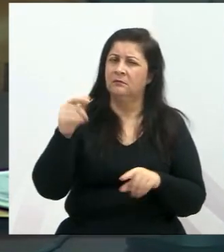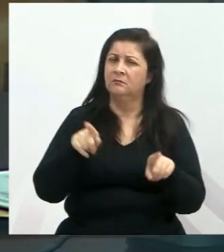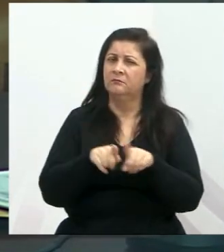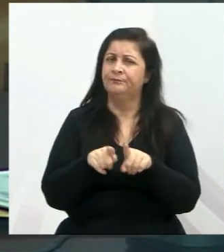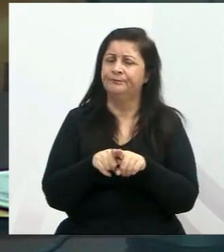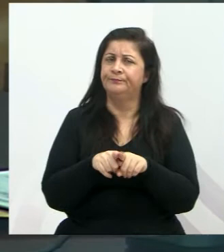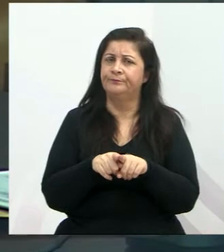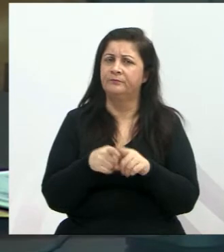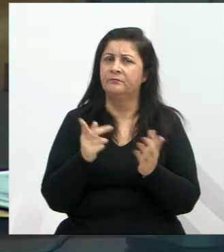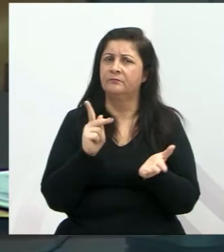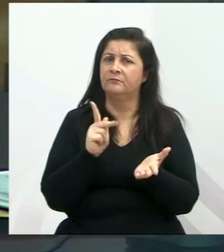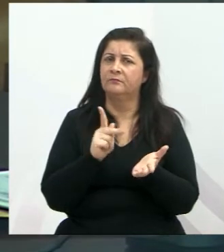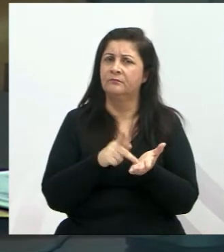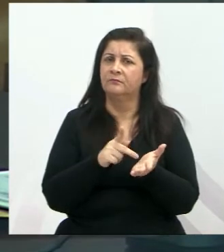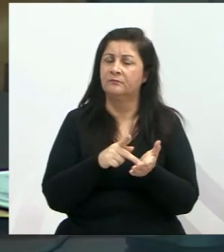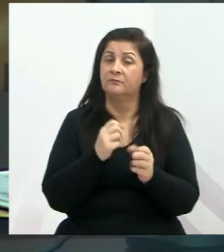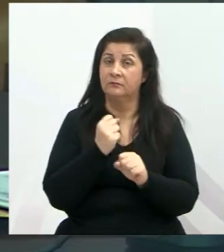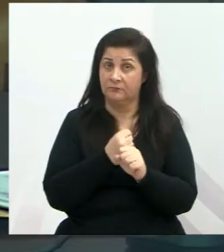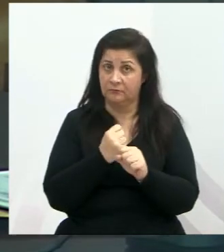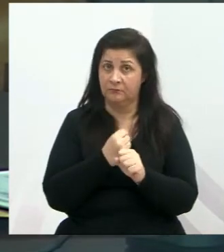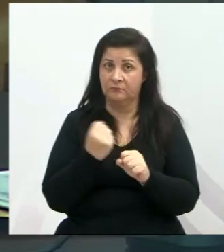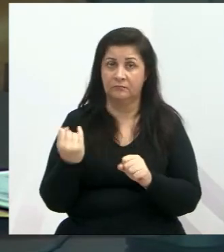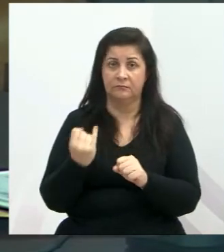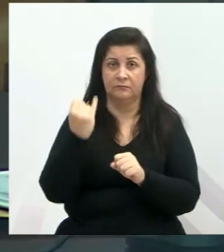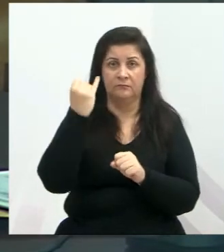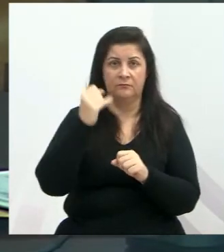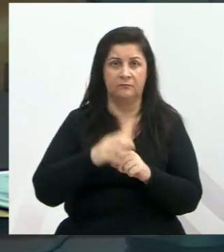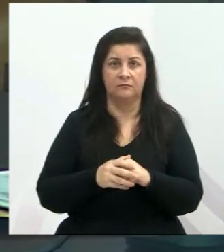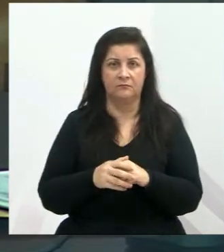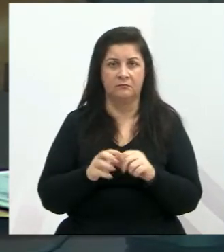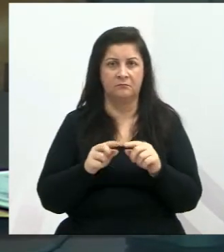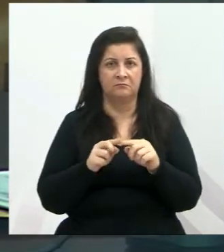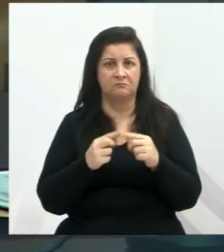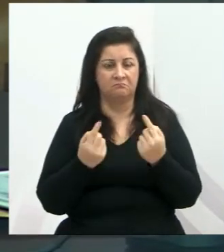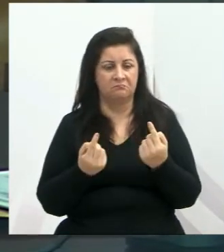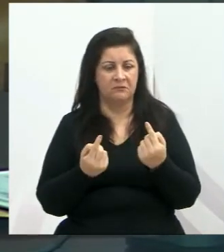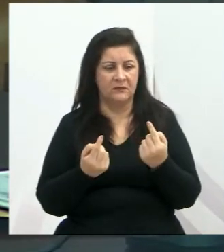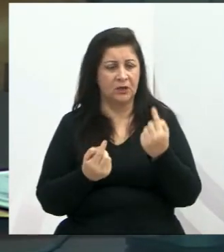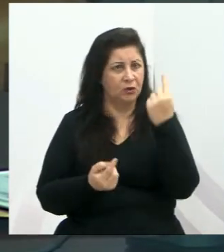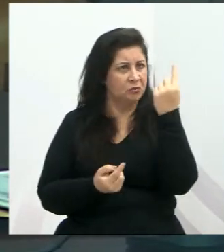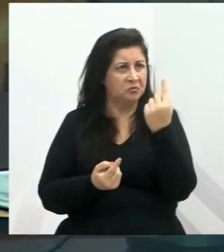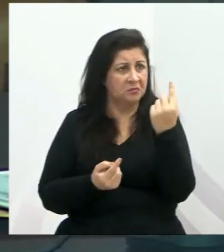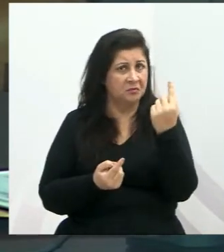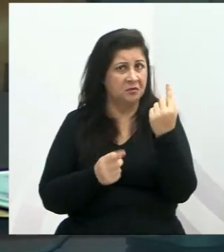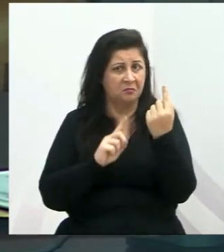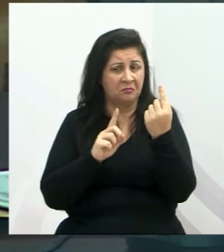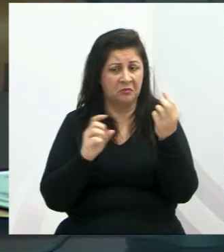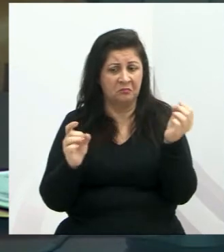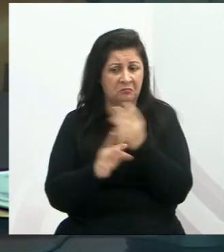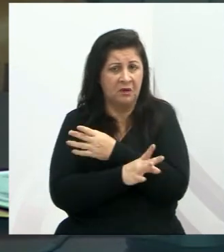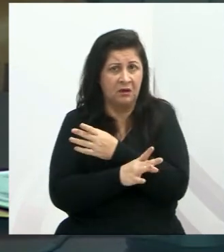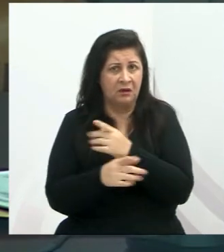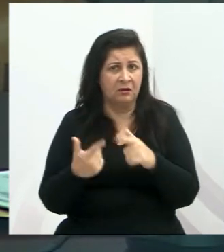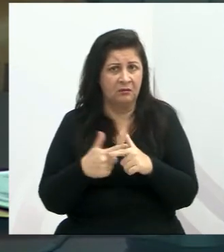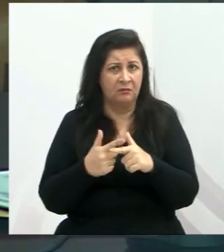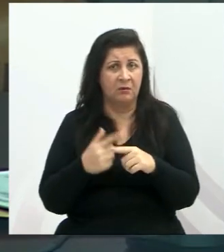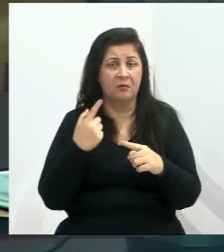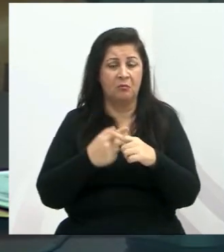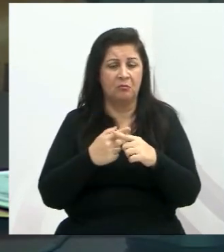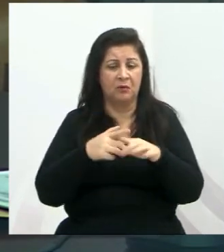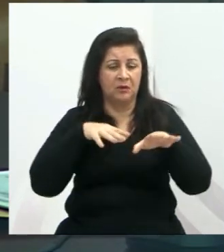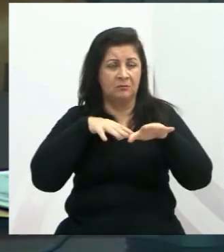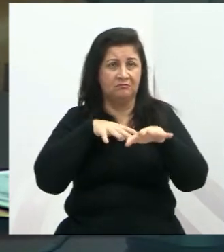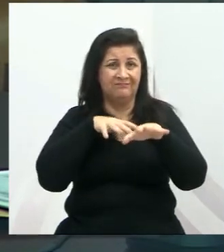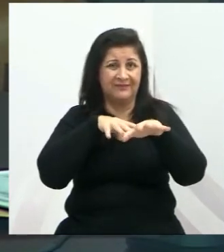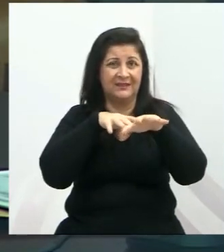verdade essa obra ela é importante, mas isoladamente ela não resolve o problema, porque ela vai levar o trânsito para Humberto Alencar de Castelo Branco e